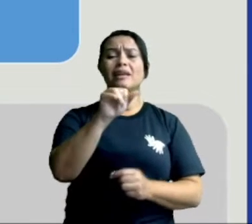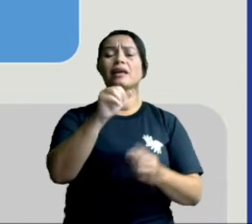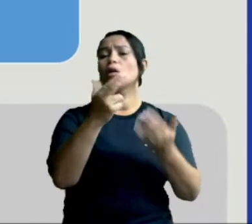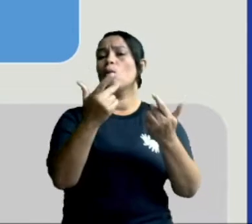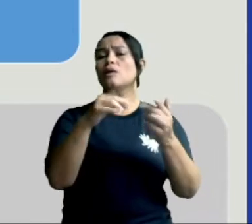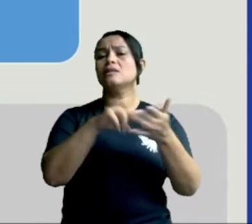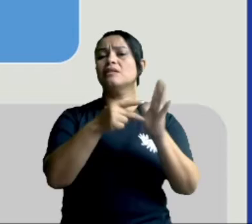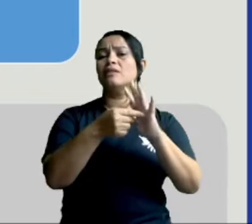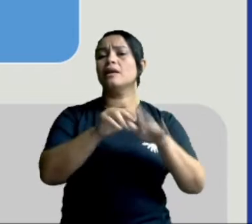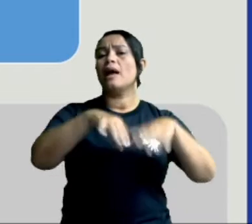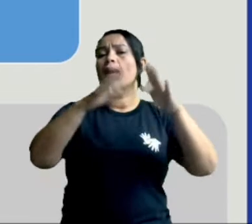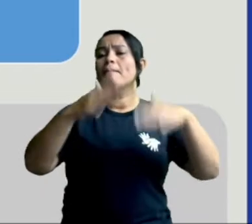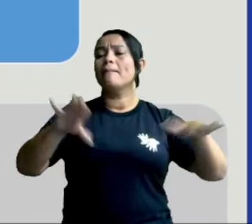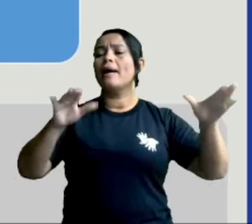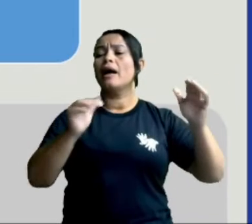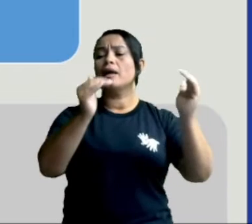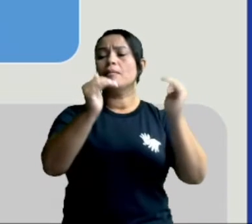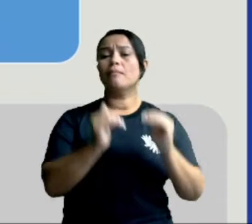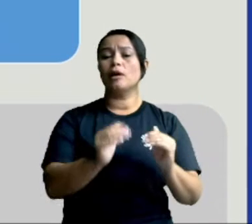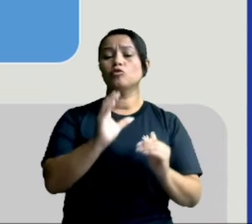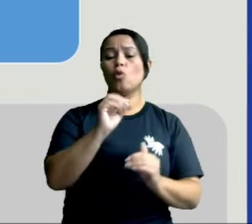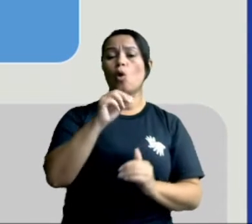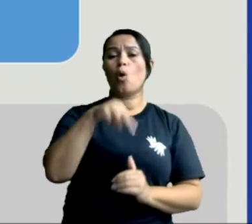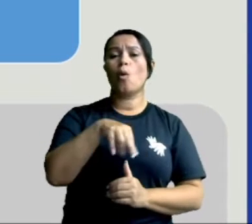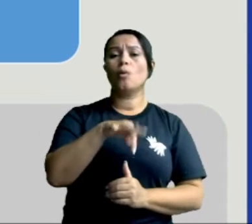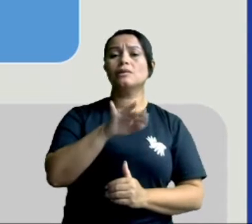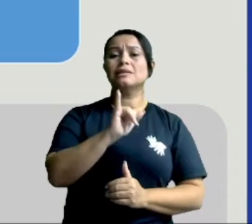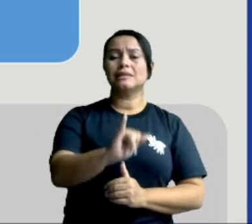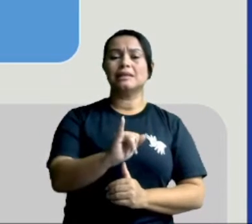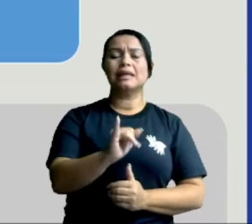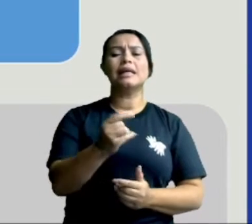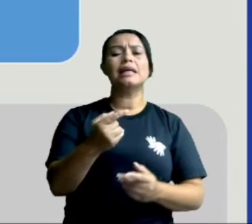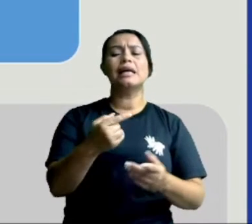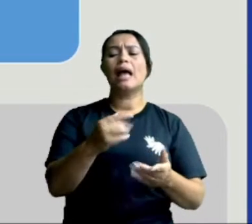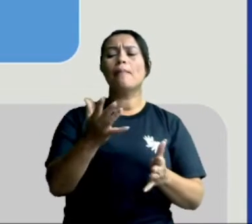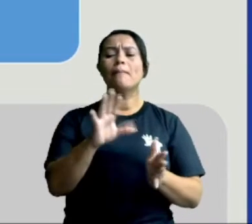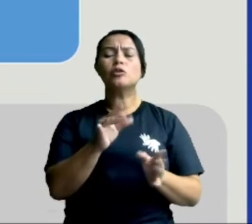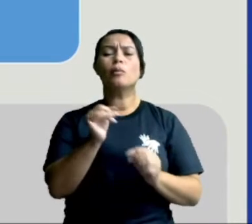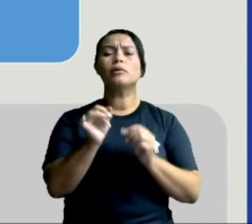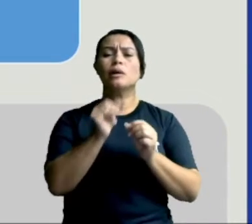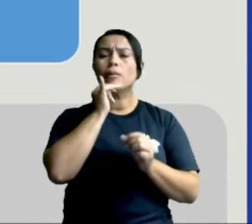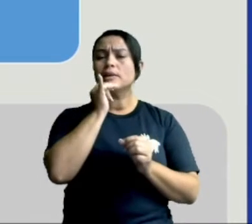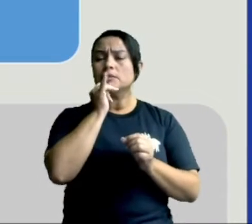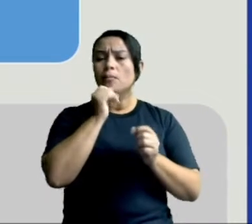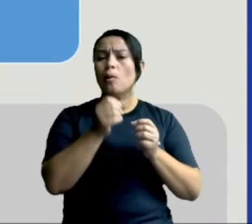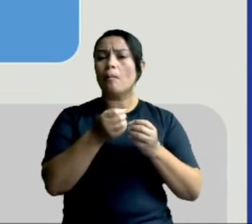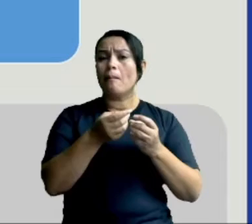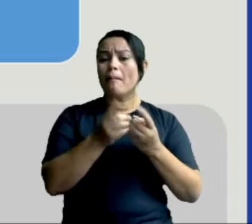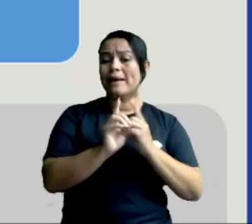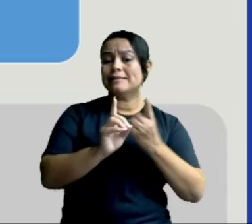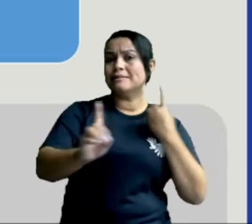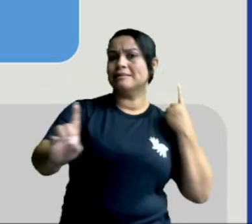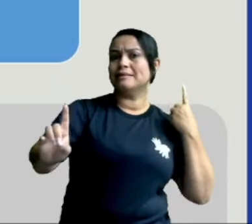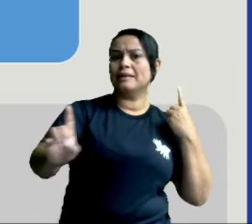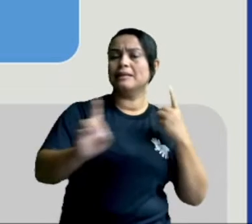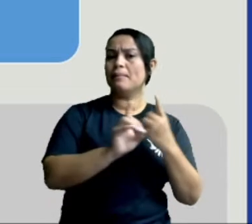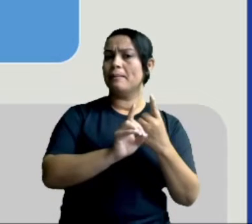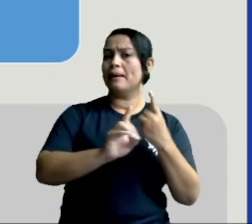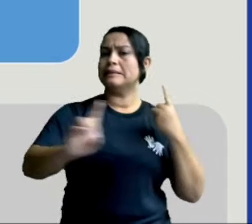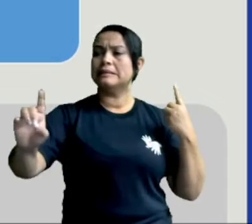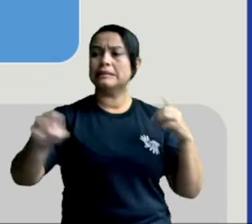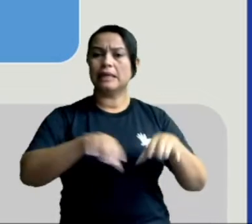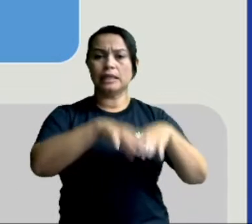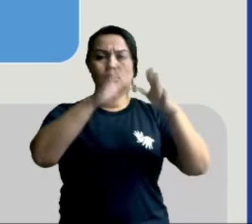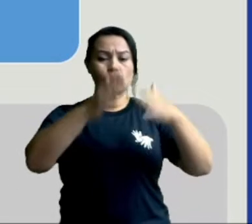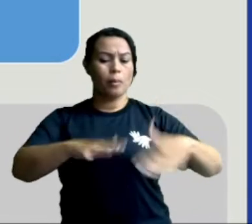vem do continente é o resultado da distância de mares e oceanos tão tá distante